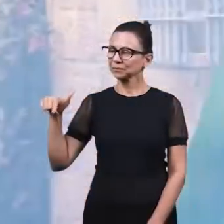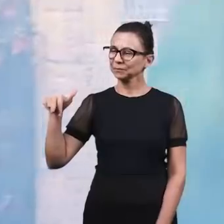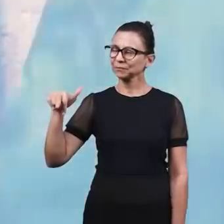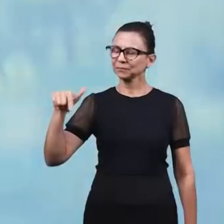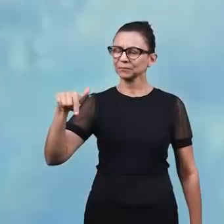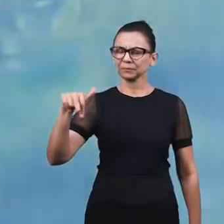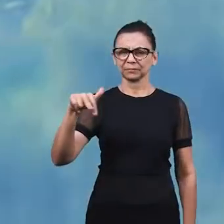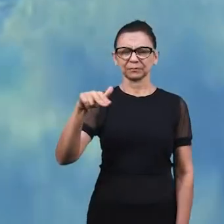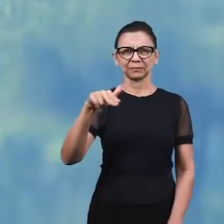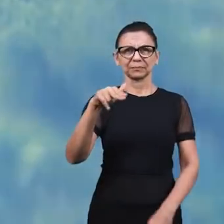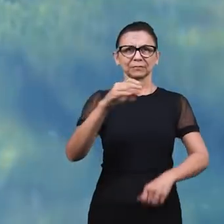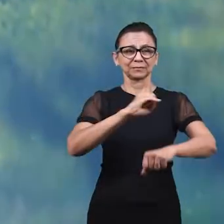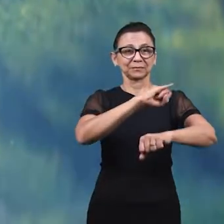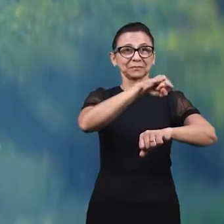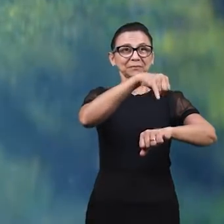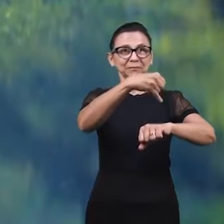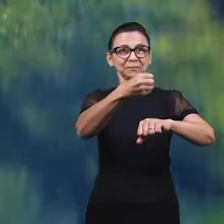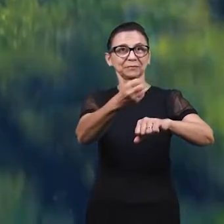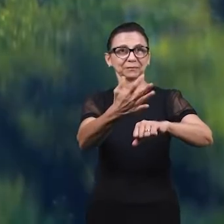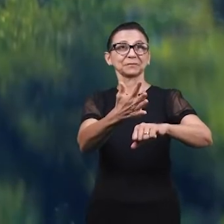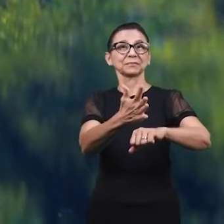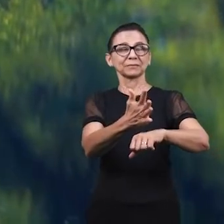caminhando, subindo pra